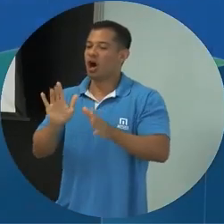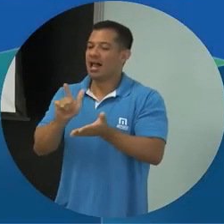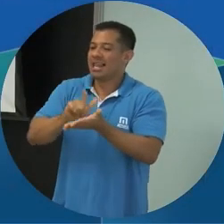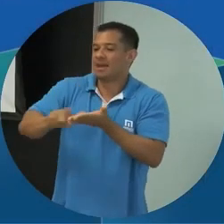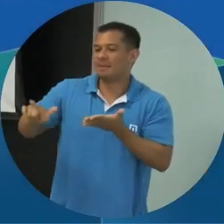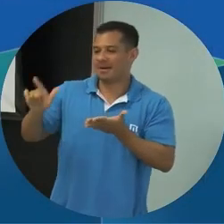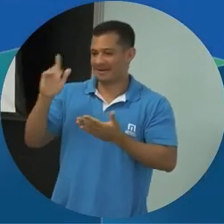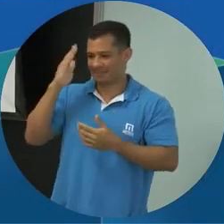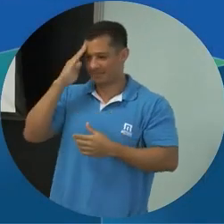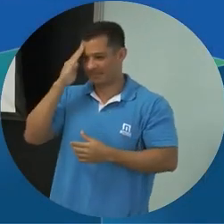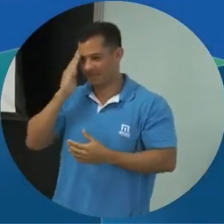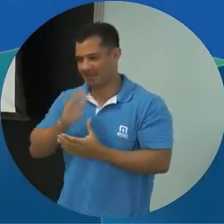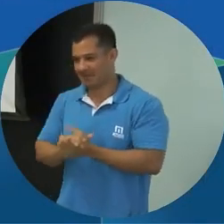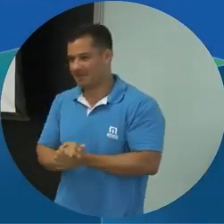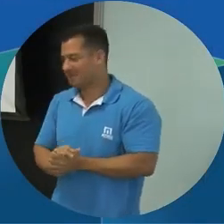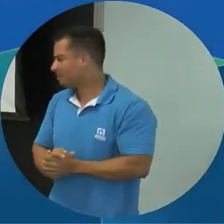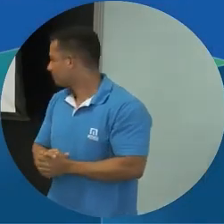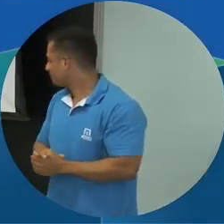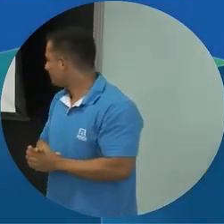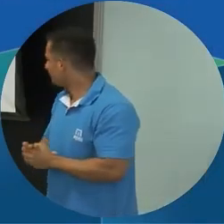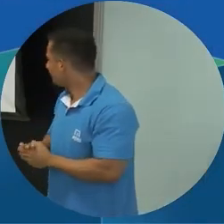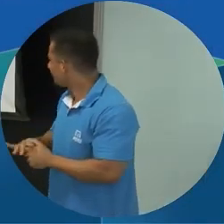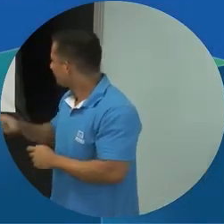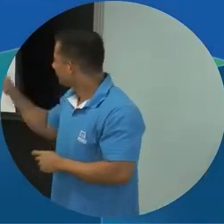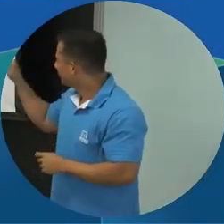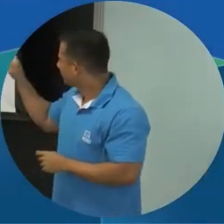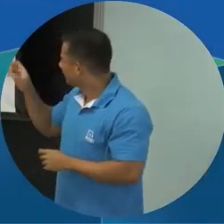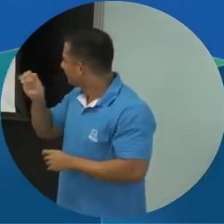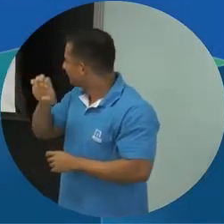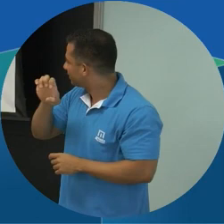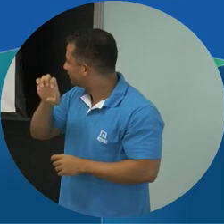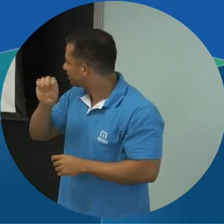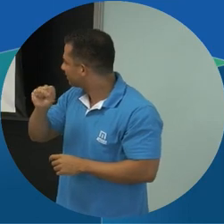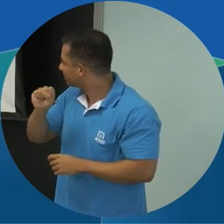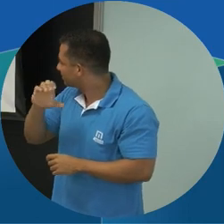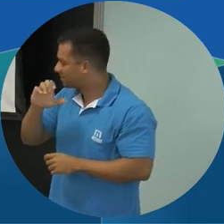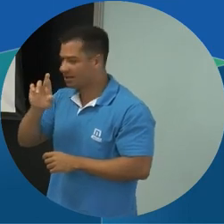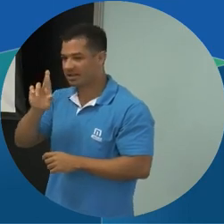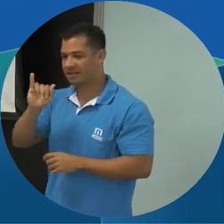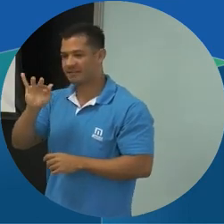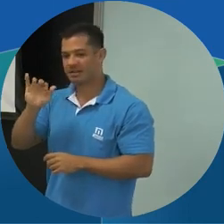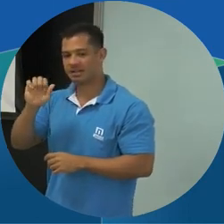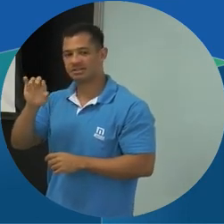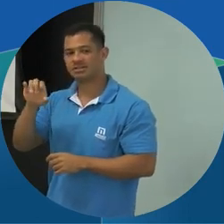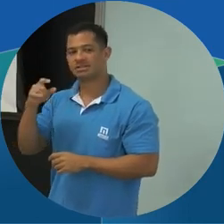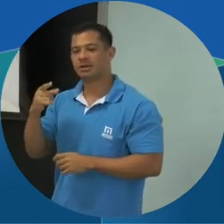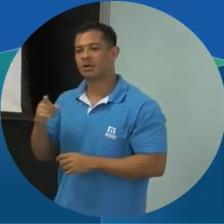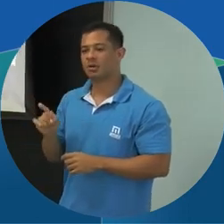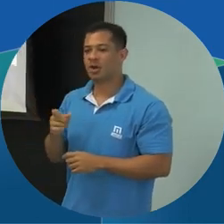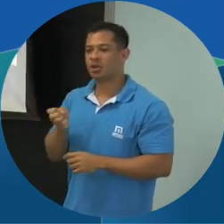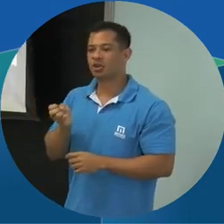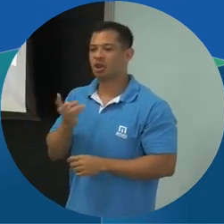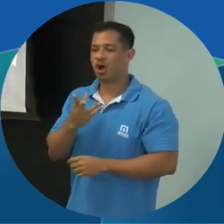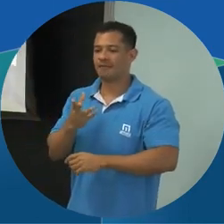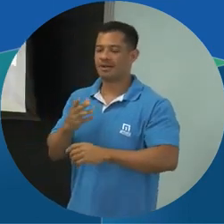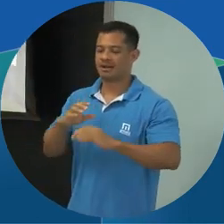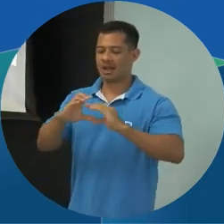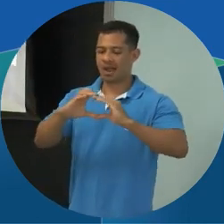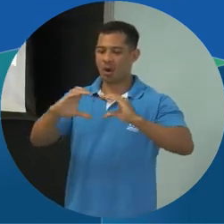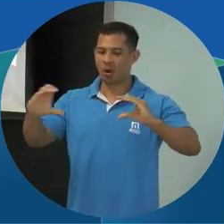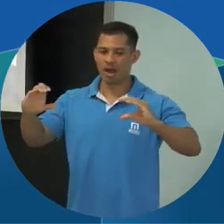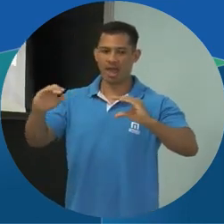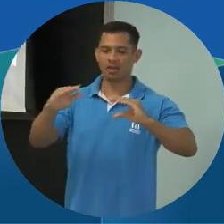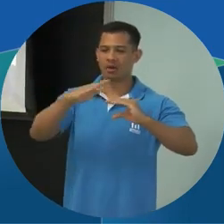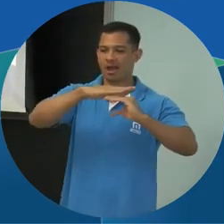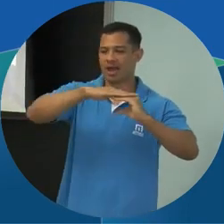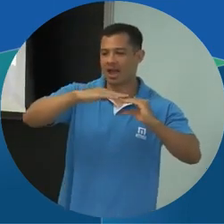escarificação, tá? Que é a escarificação para o quê? A aplicação de uma nova camada de concreto, uma camada